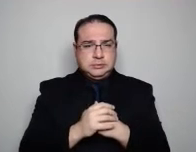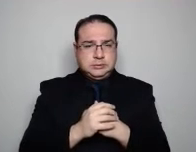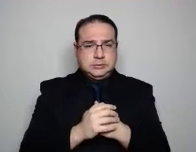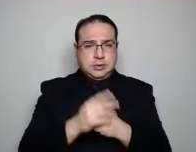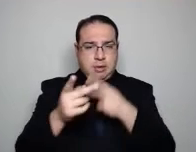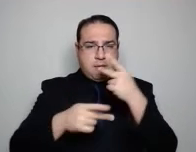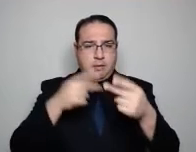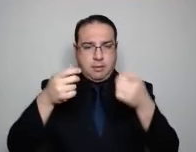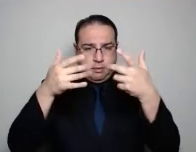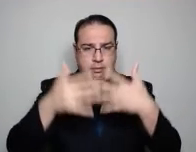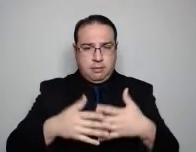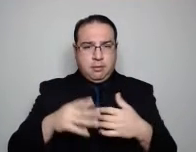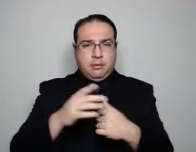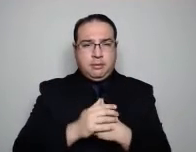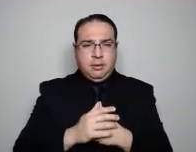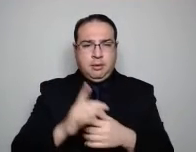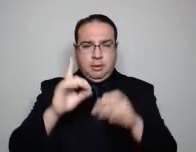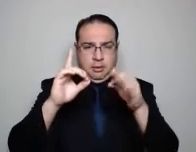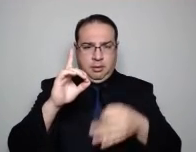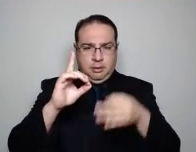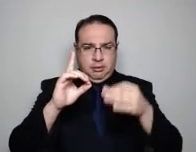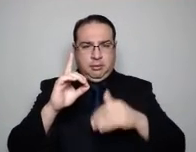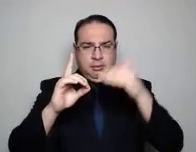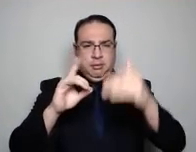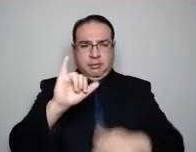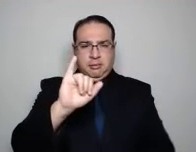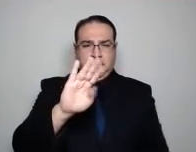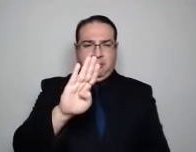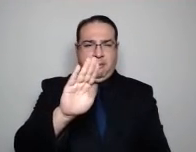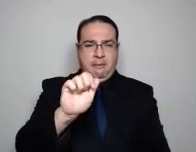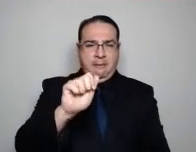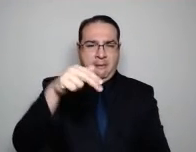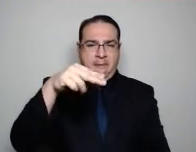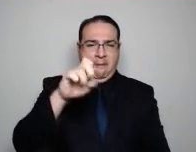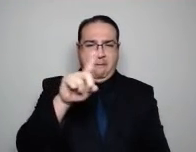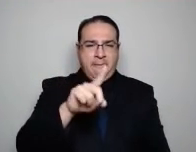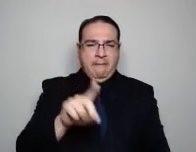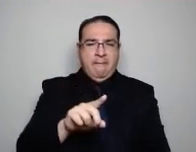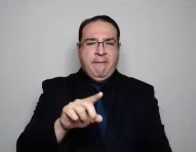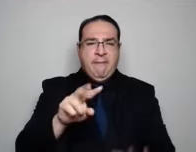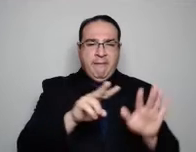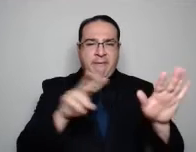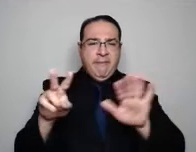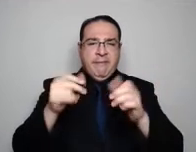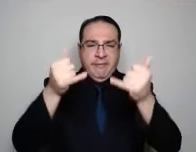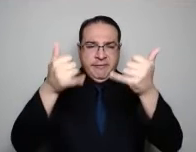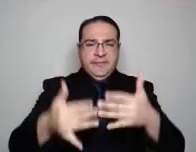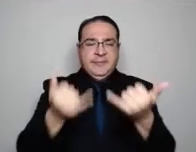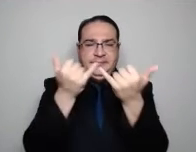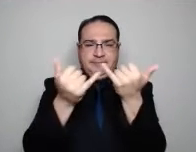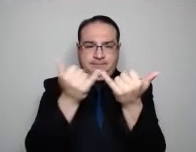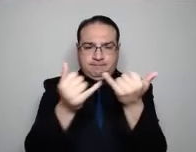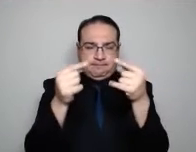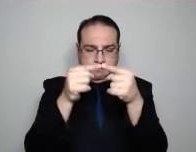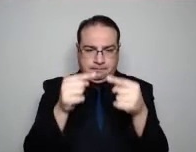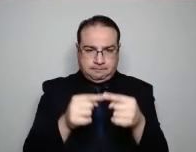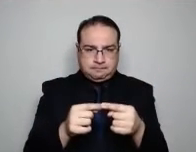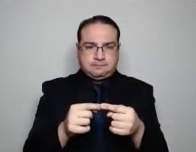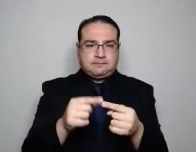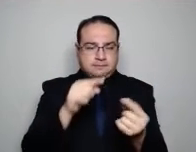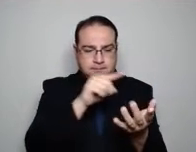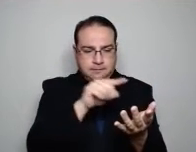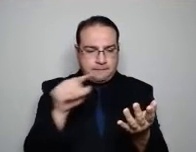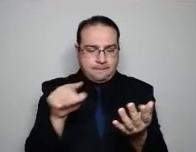desembargador Ibanez, num voto dele dessa semana, falando da verossimilhança, né? E eu vi também, e a gente teve